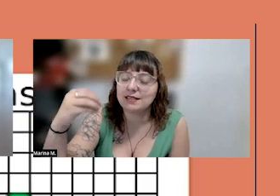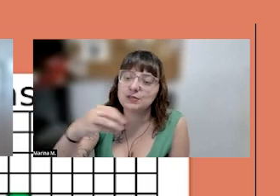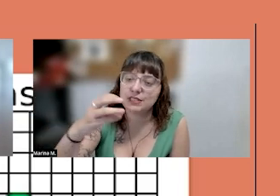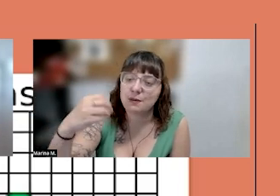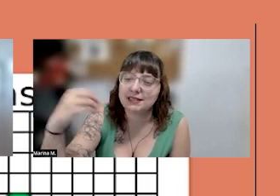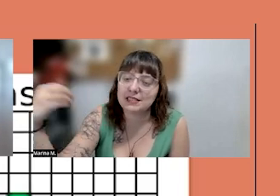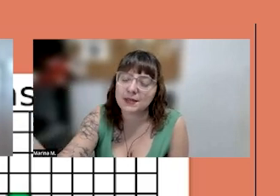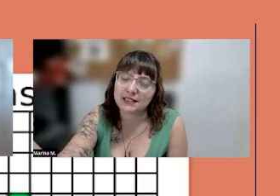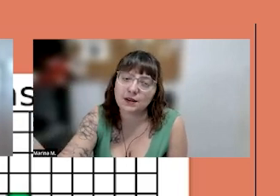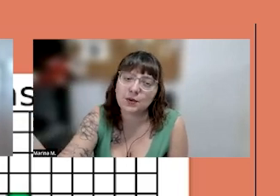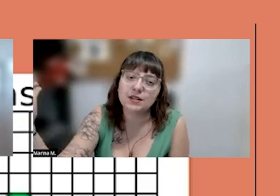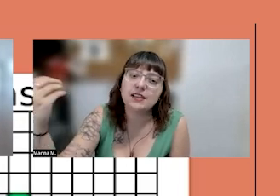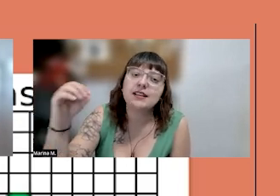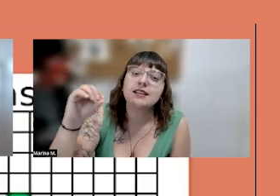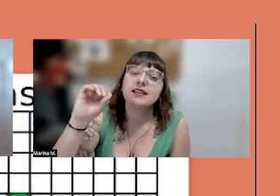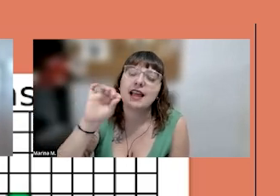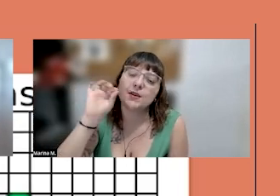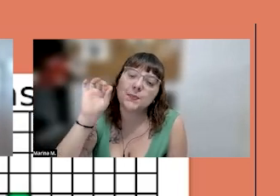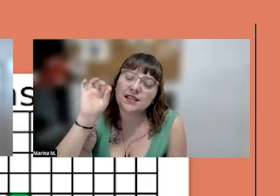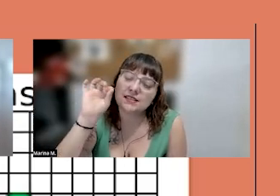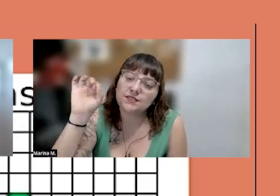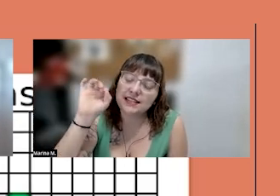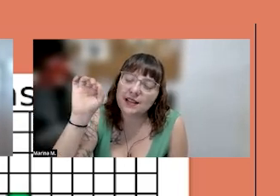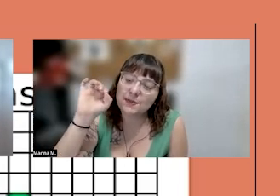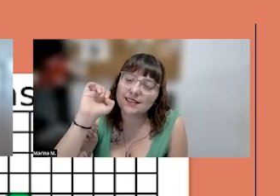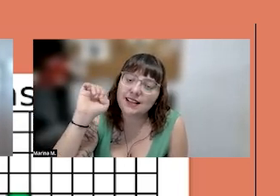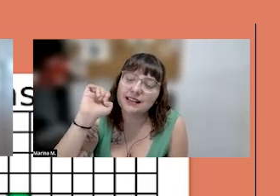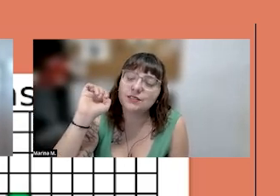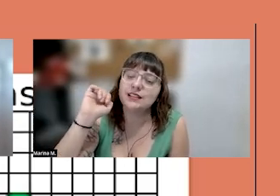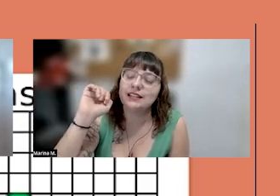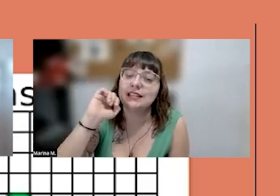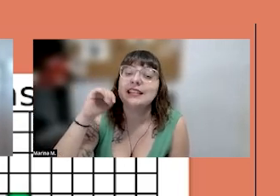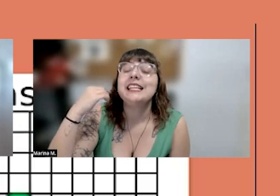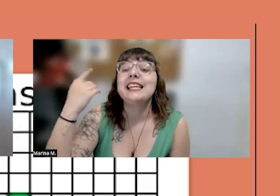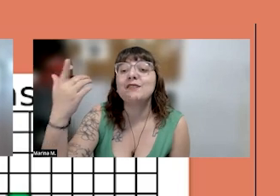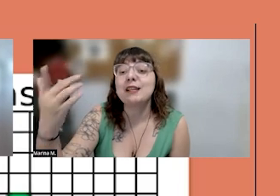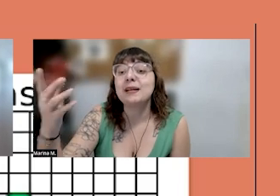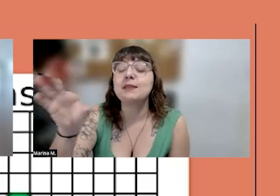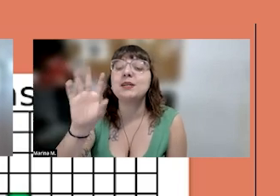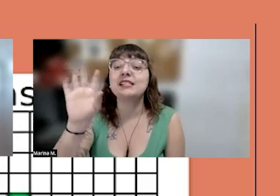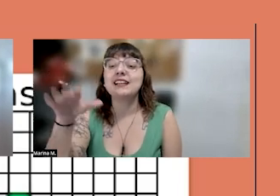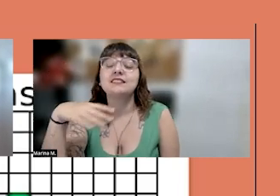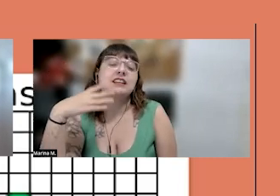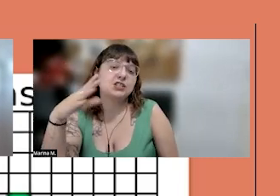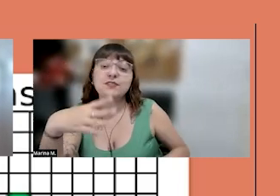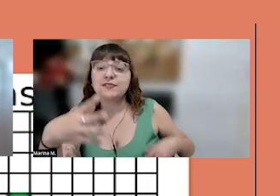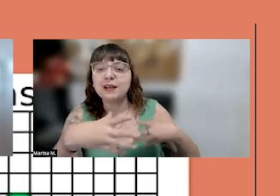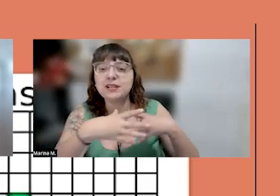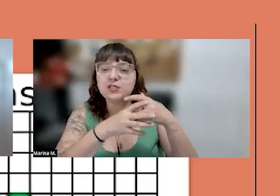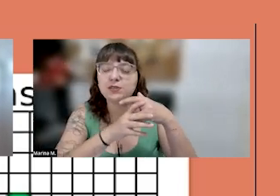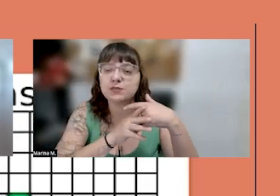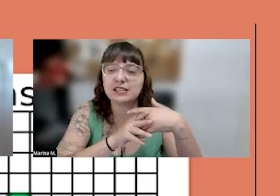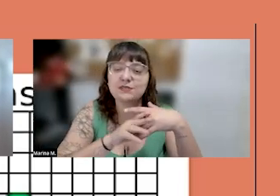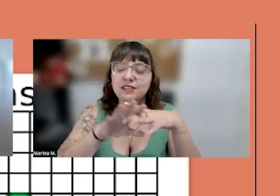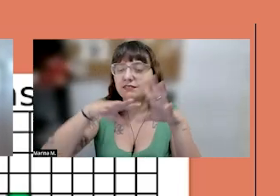RGB, então eu vou ter uma matriz para cada cor. E aí o pixel vai estar representado ali. E aí vai depender. A gente vai falar